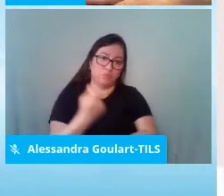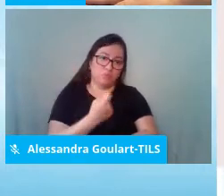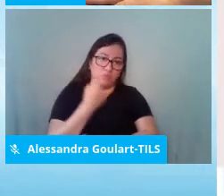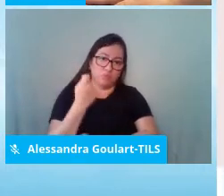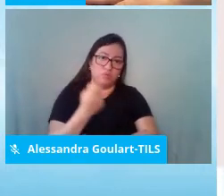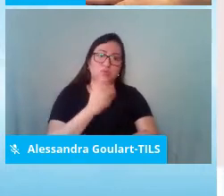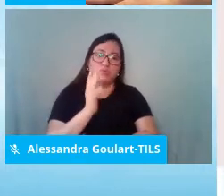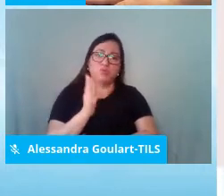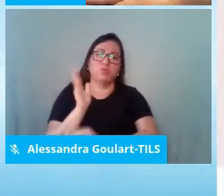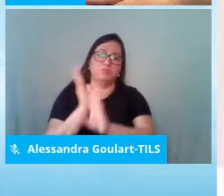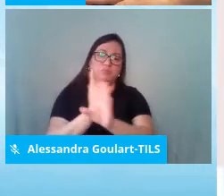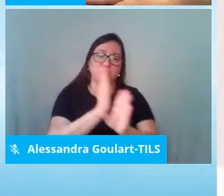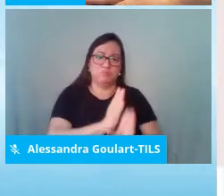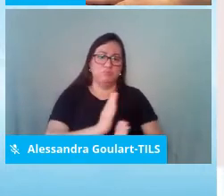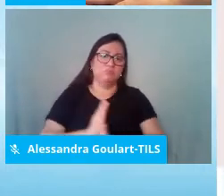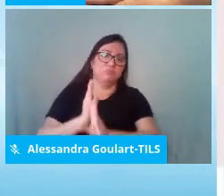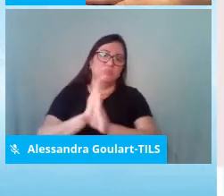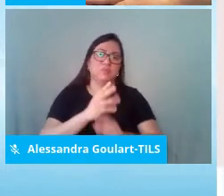diagnosticadas